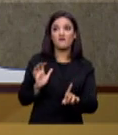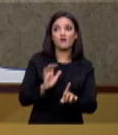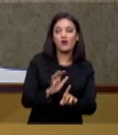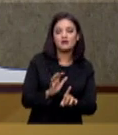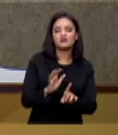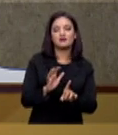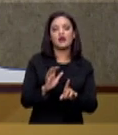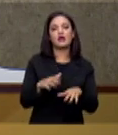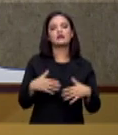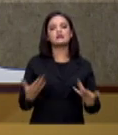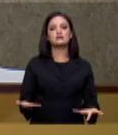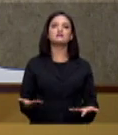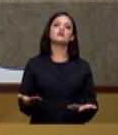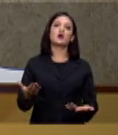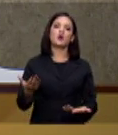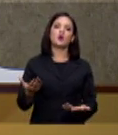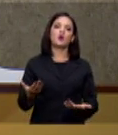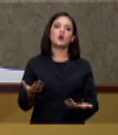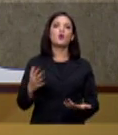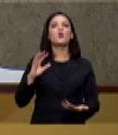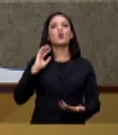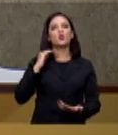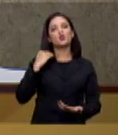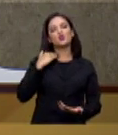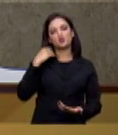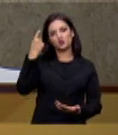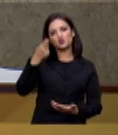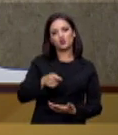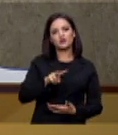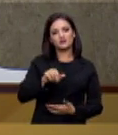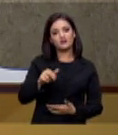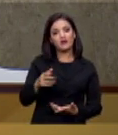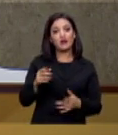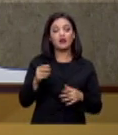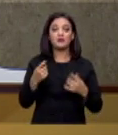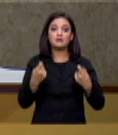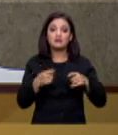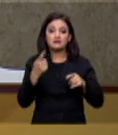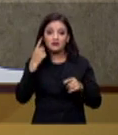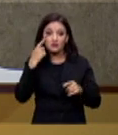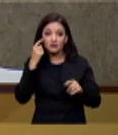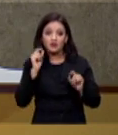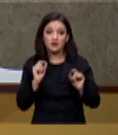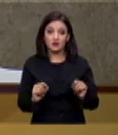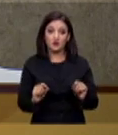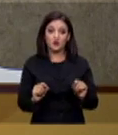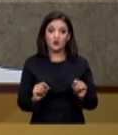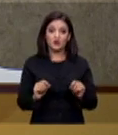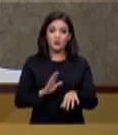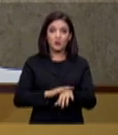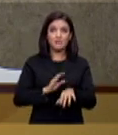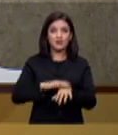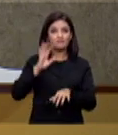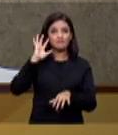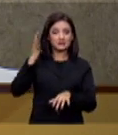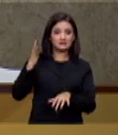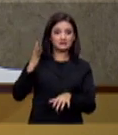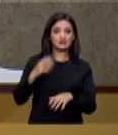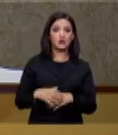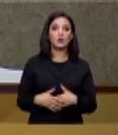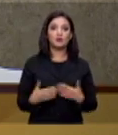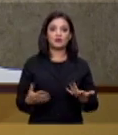mérito, caberá ao juiz tomá-lo em consideração de ofício e requerimento da parte no momento de proferir a decisão. Eu acho que essa